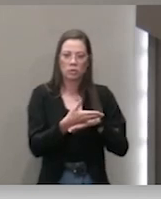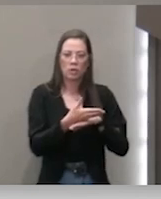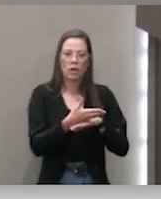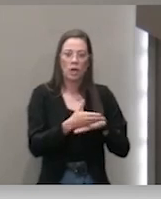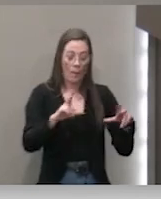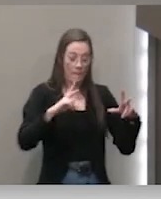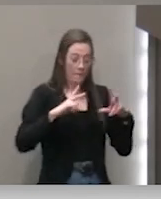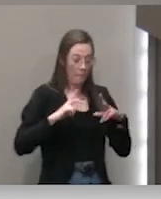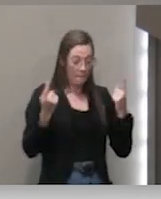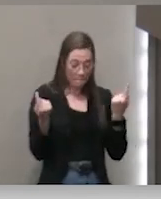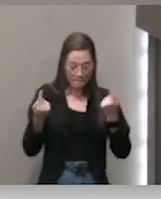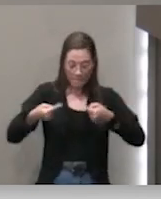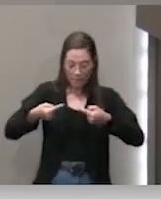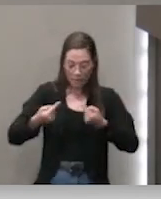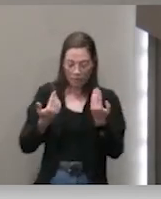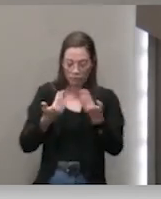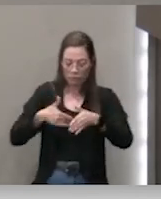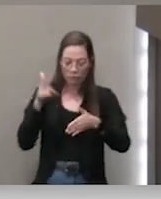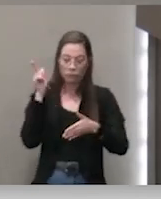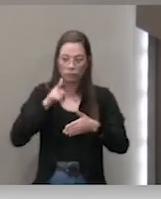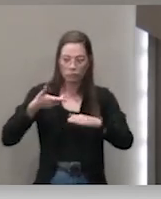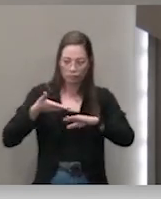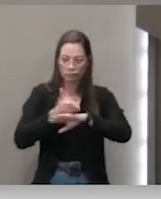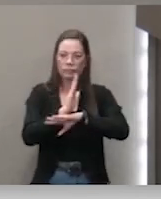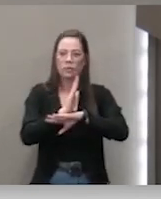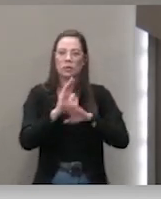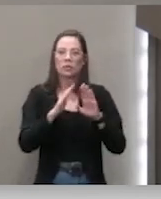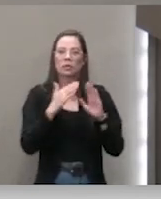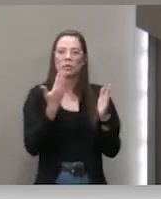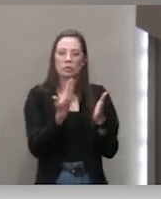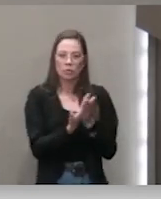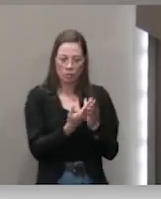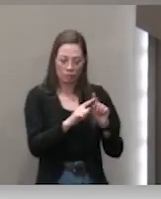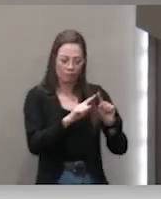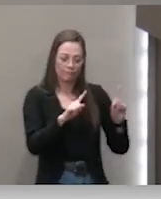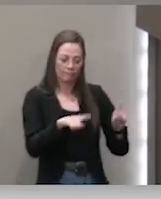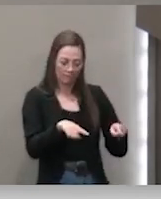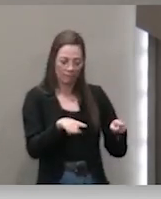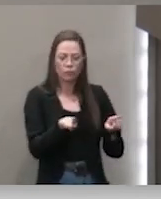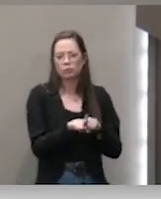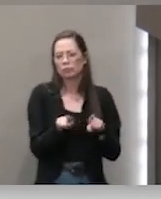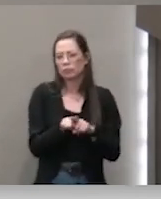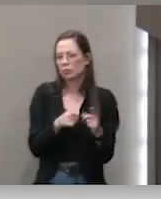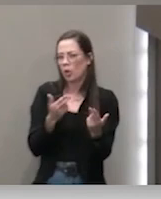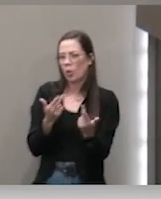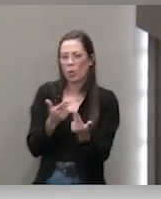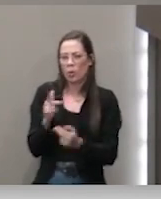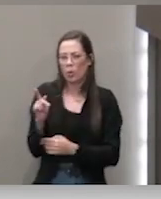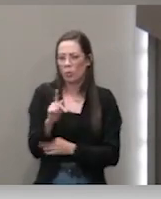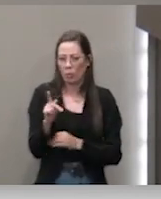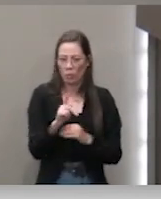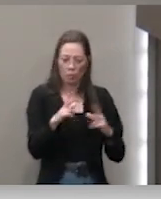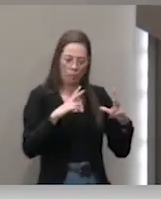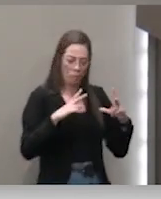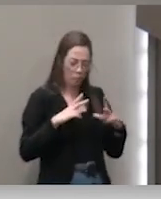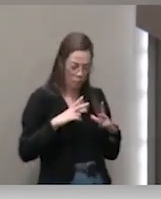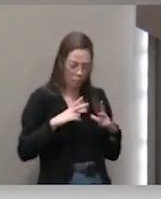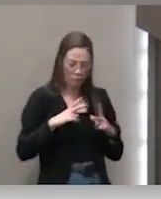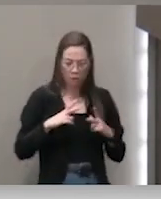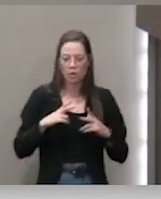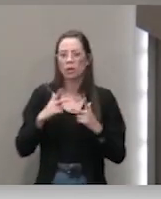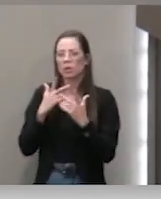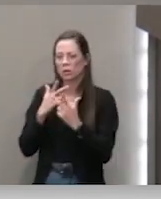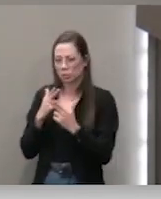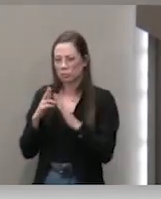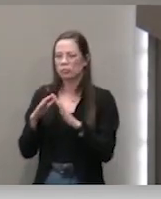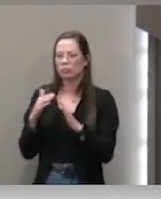particular disputam uma prova para ir trabalhar, para estudar numa escola pública. Os mesmos professores que dão aula no Tiradentes,